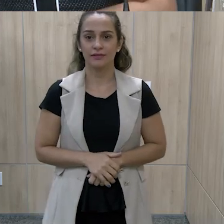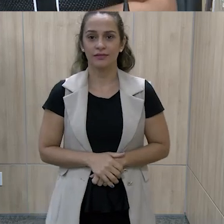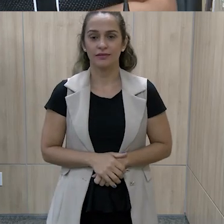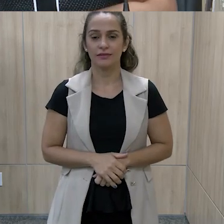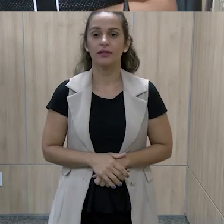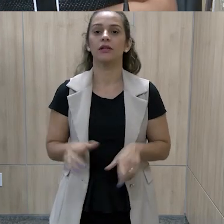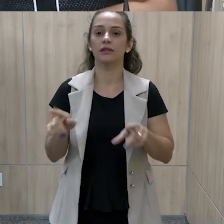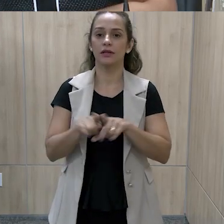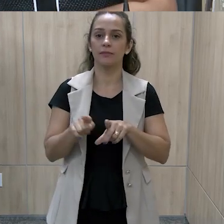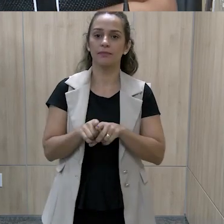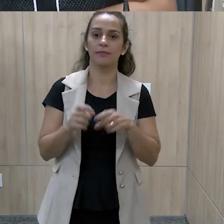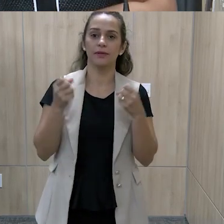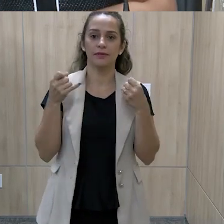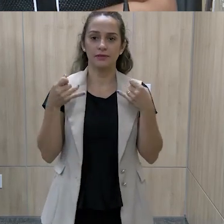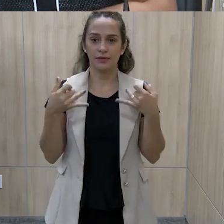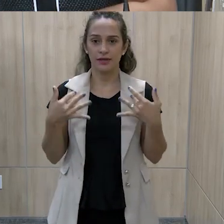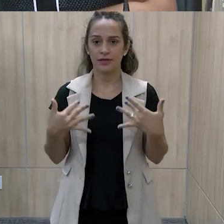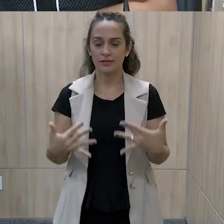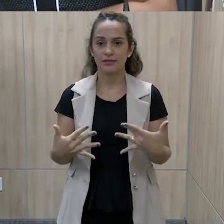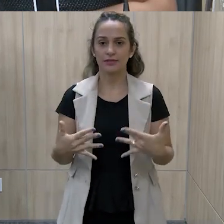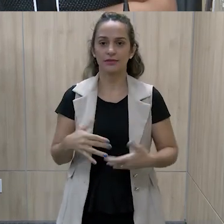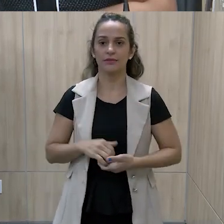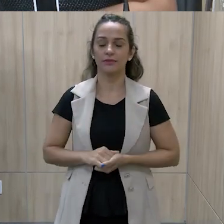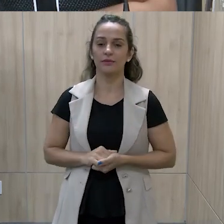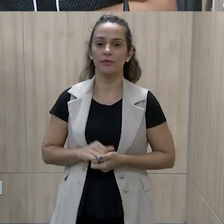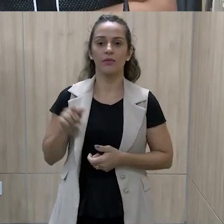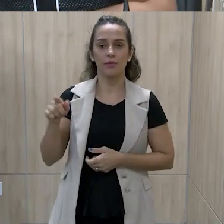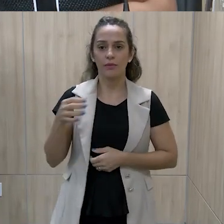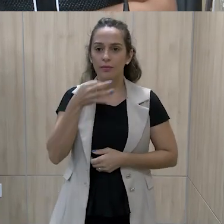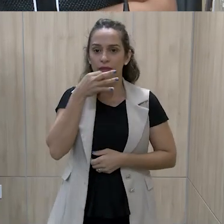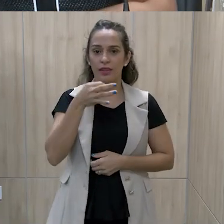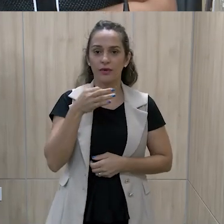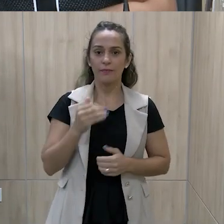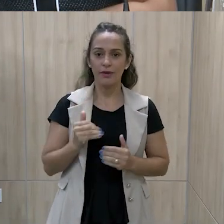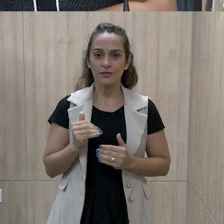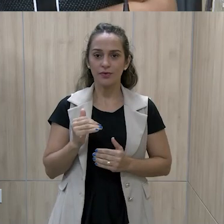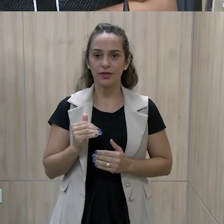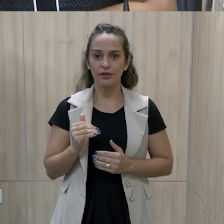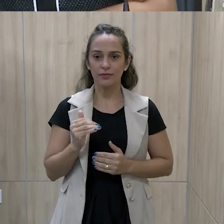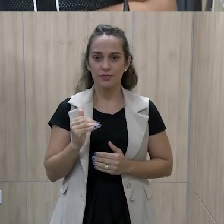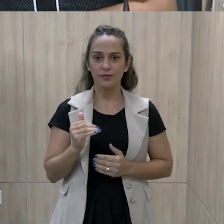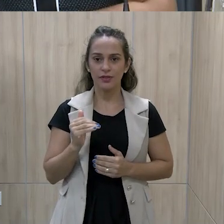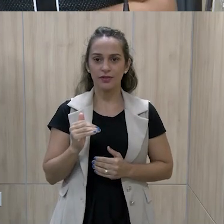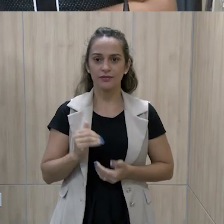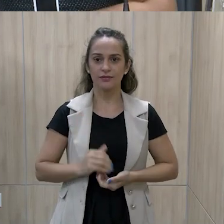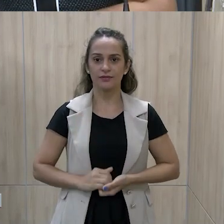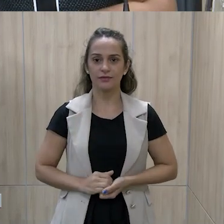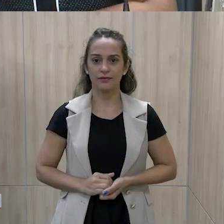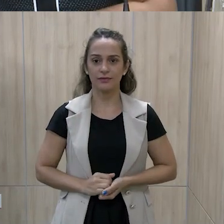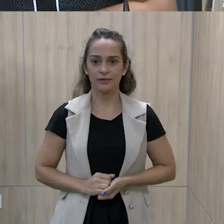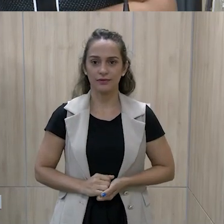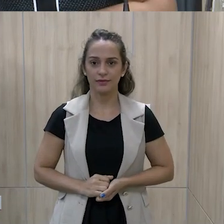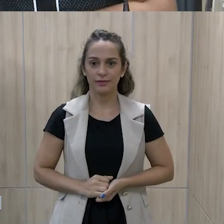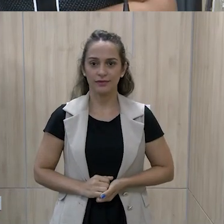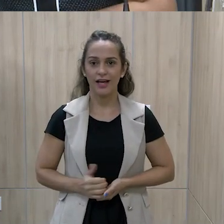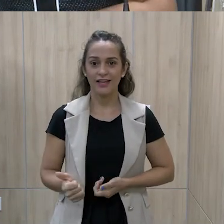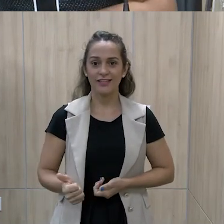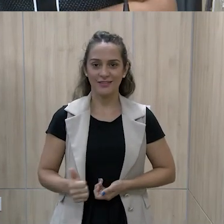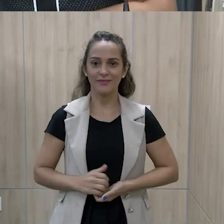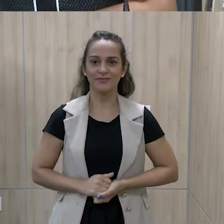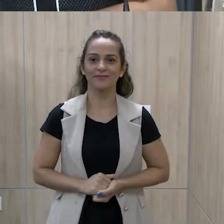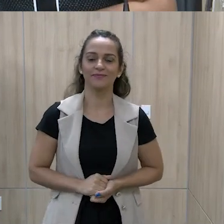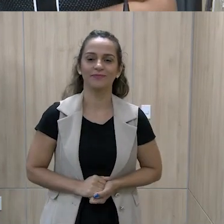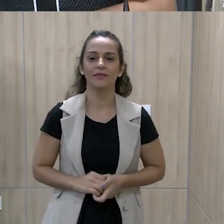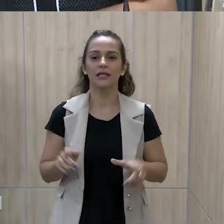voto e pela justificativa o parecer é contrário é pelo arquivamento conforme artigo